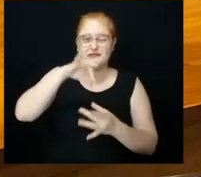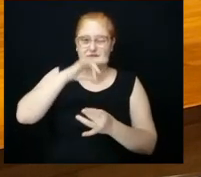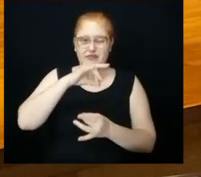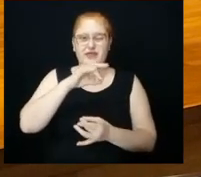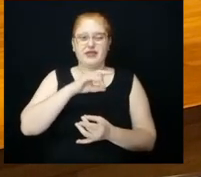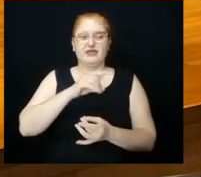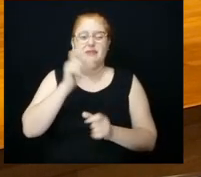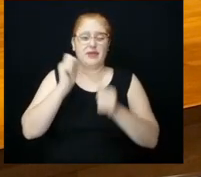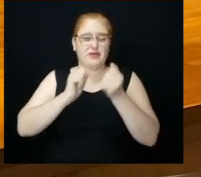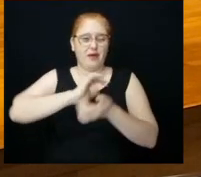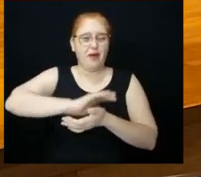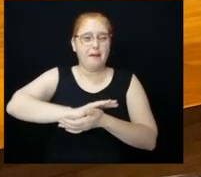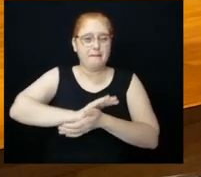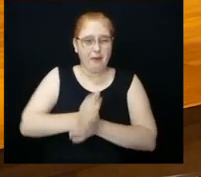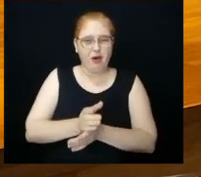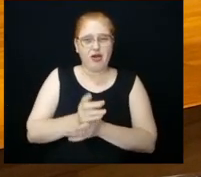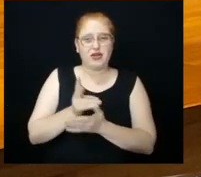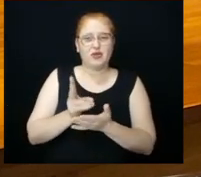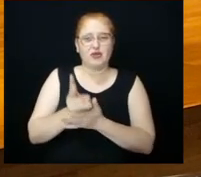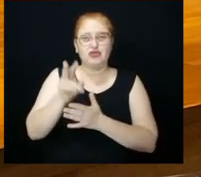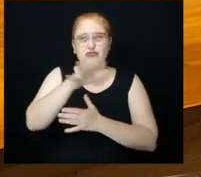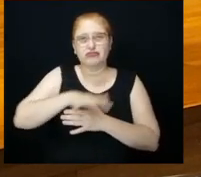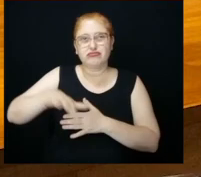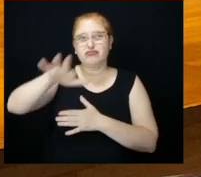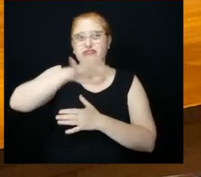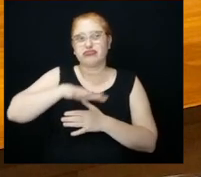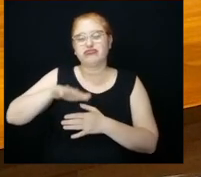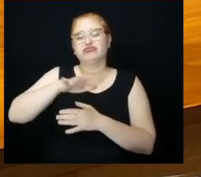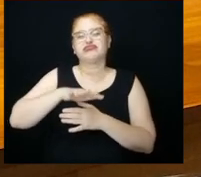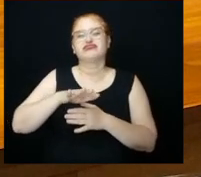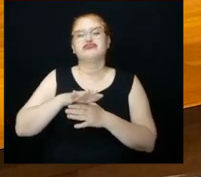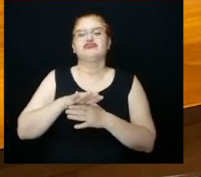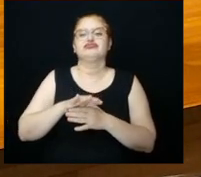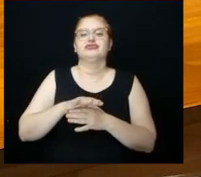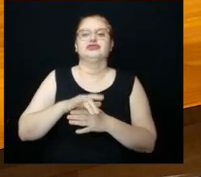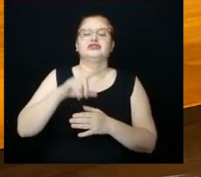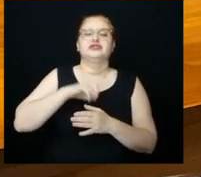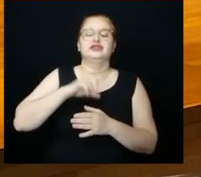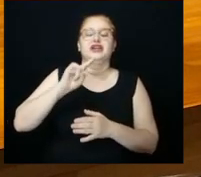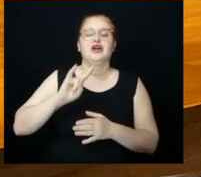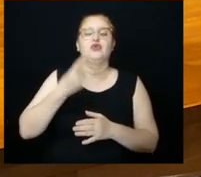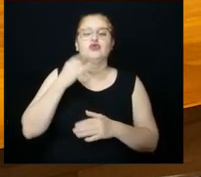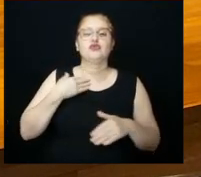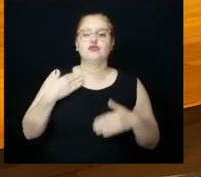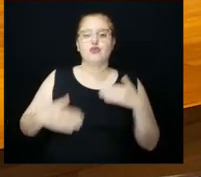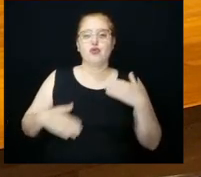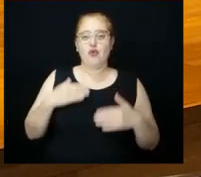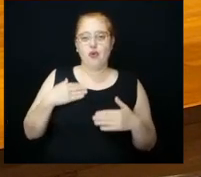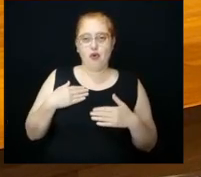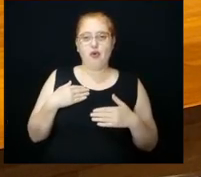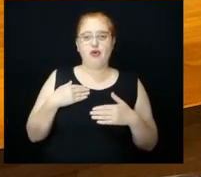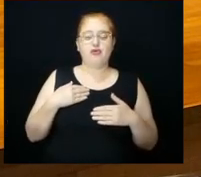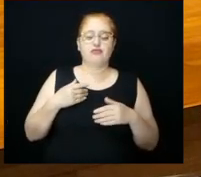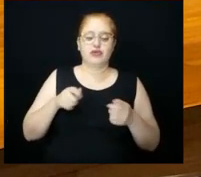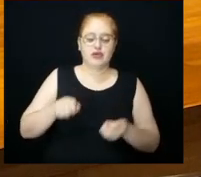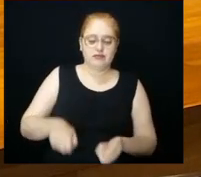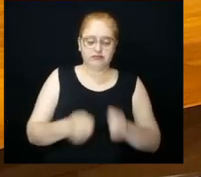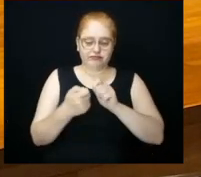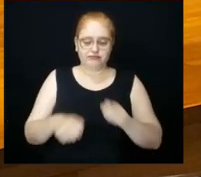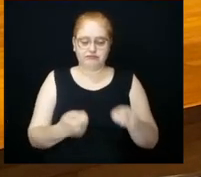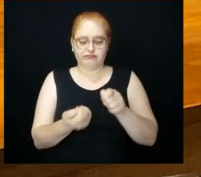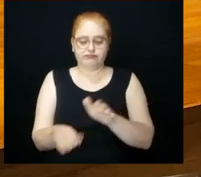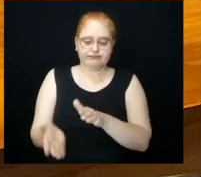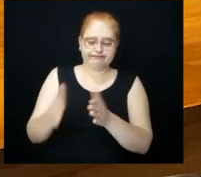ali pairavam. Mas Tuaí parece alheio à vizinhança. Enterraram o último cadáver. O rosto dele nunca chega a ser